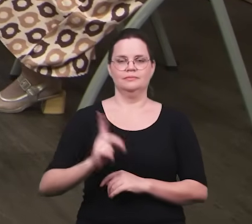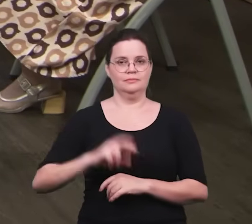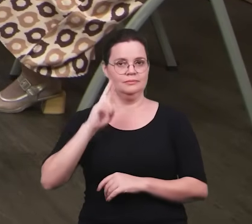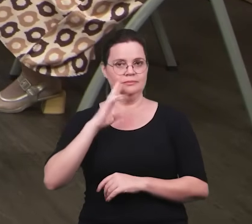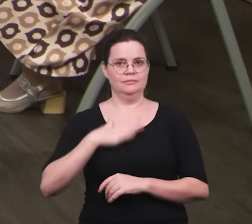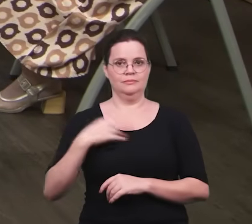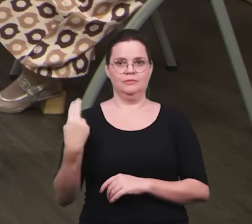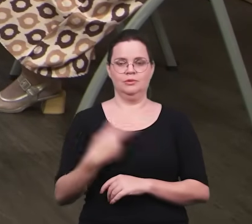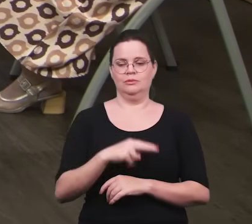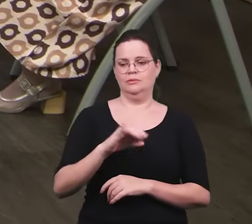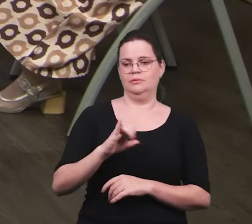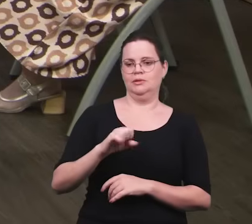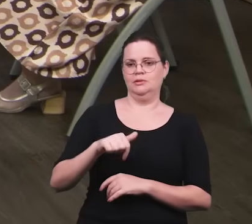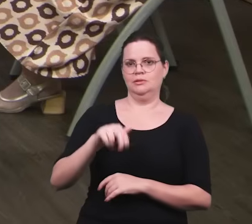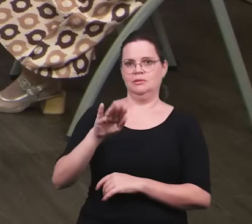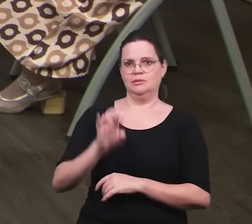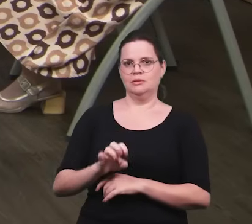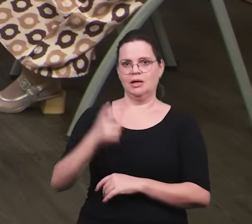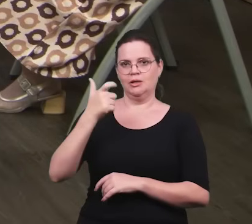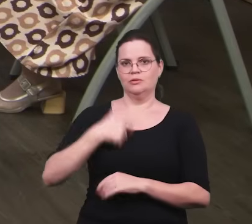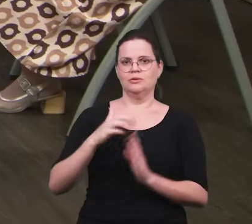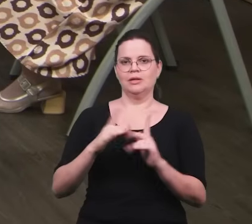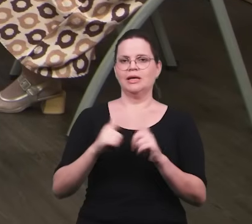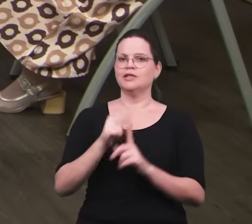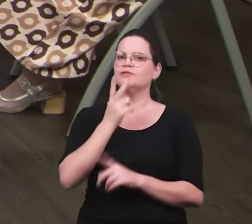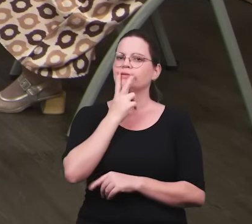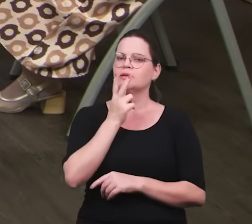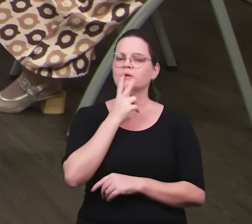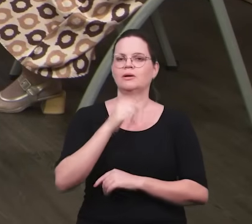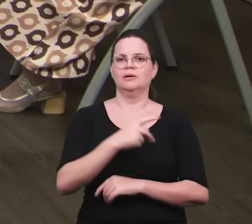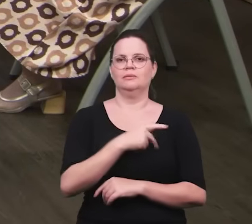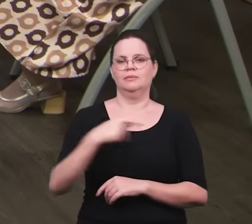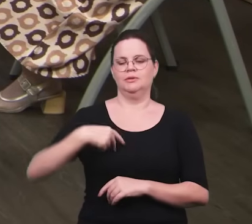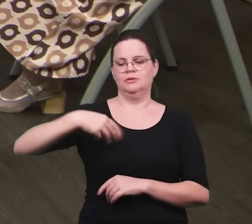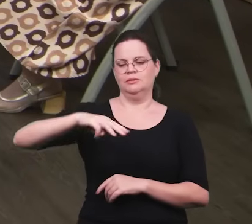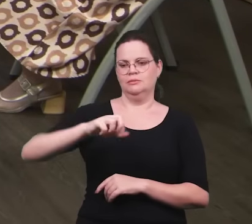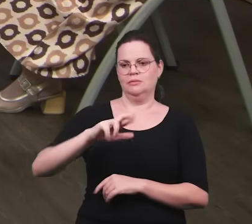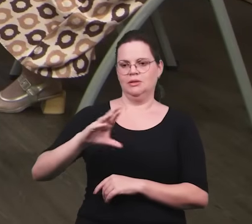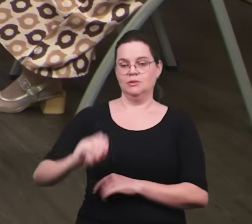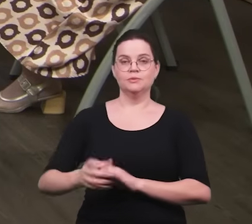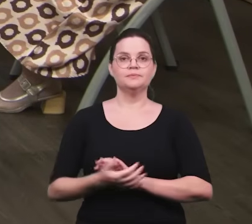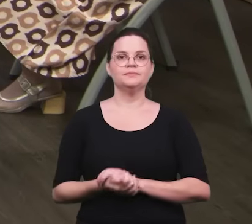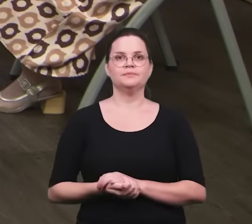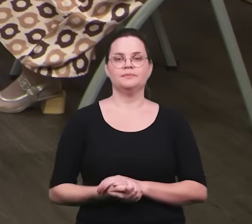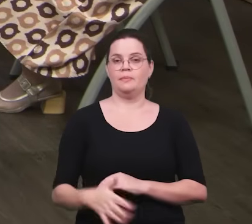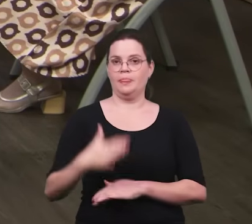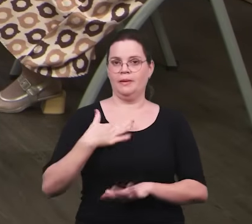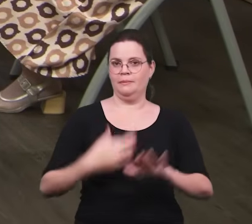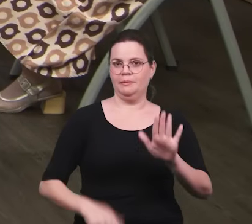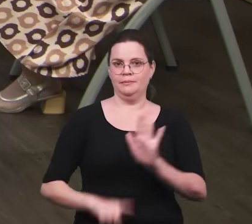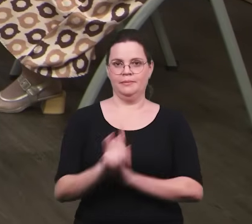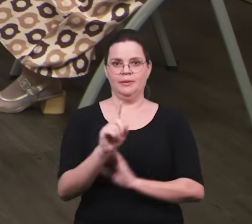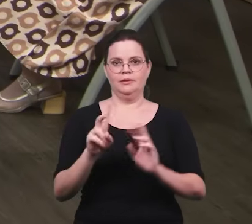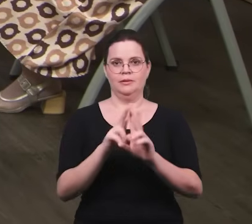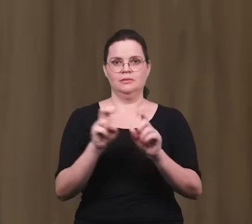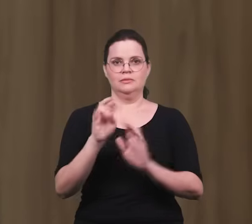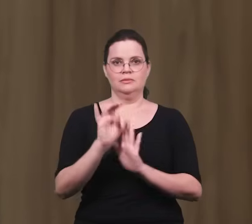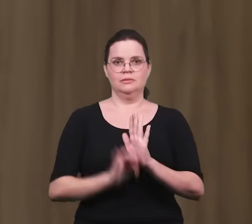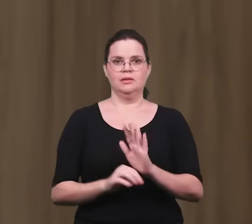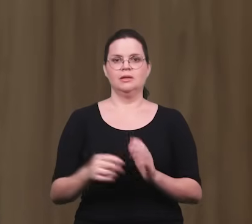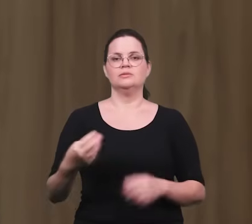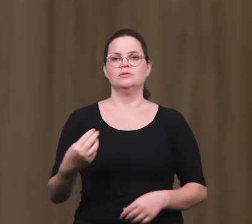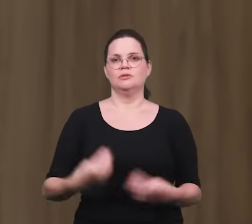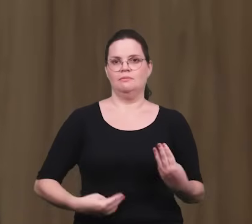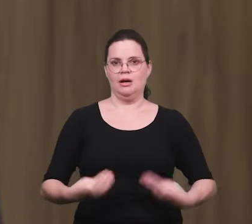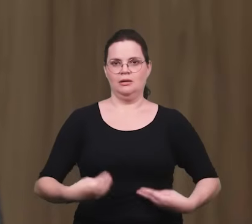nome é Isaac, sou da Igreja de Duque de Caxias, em Vitória, Ministério do Pastor Márcio. A minha pergunta vai estar baseada no texto de